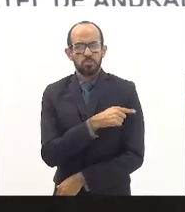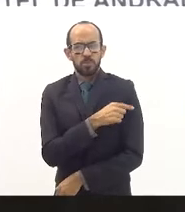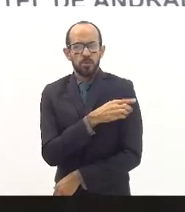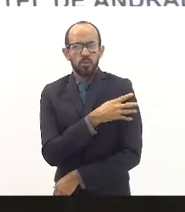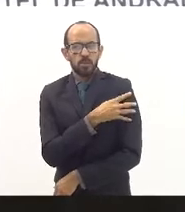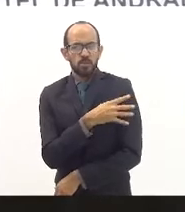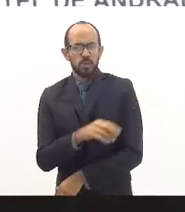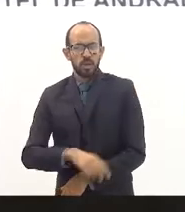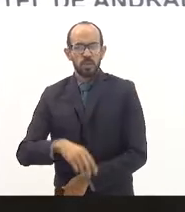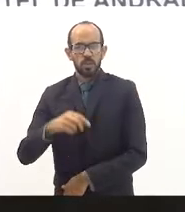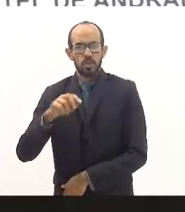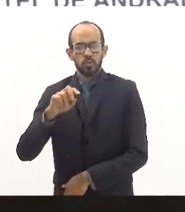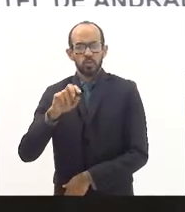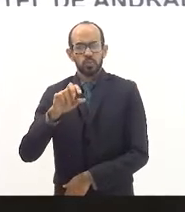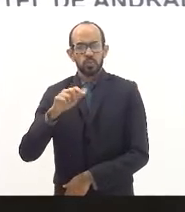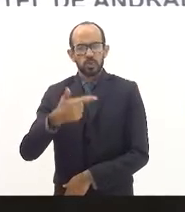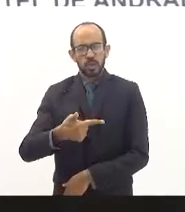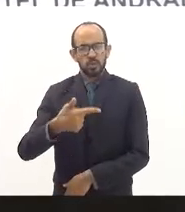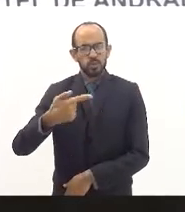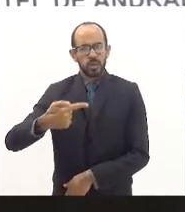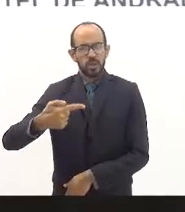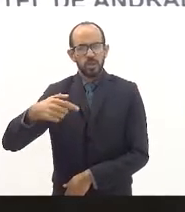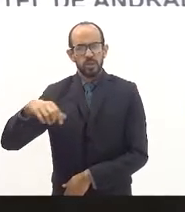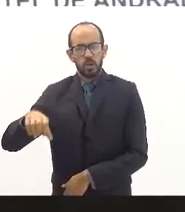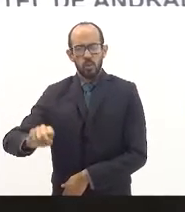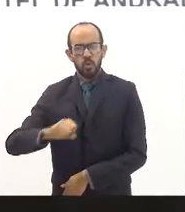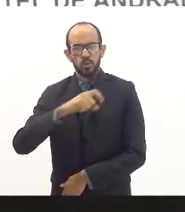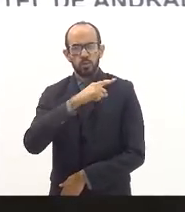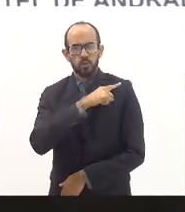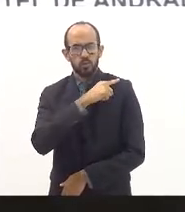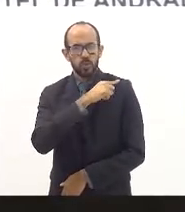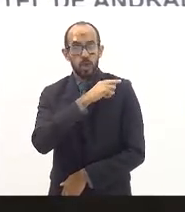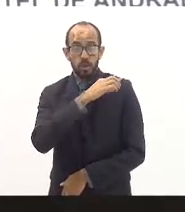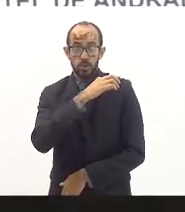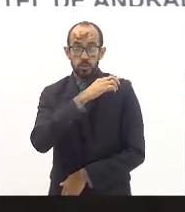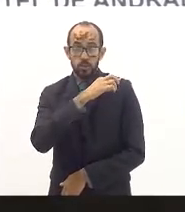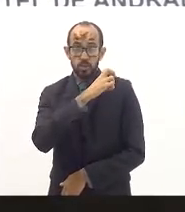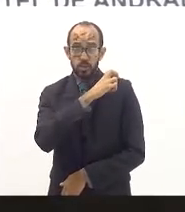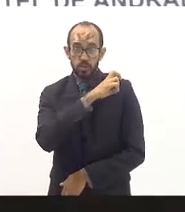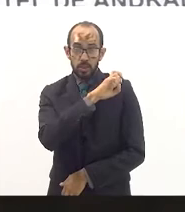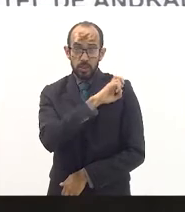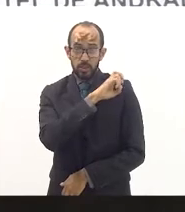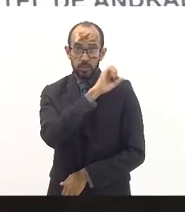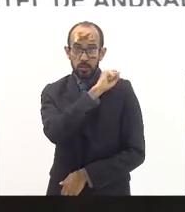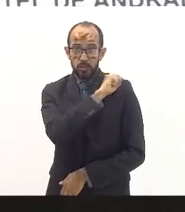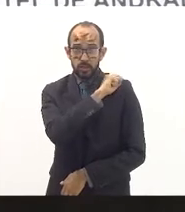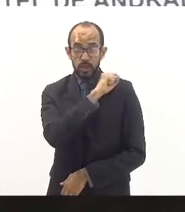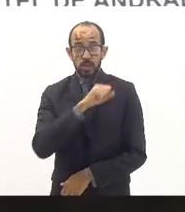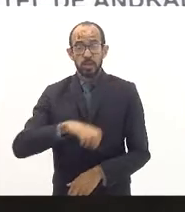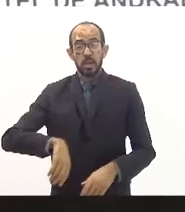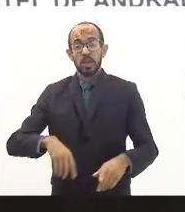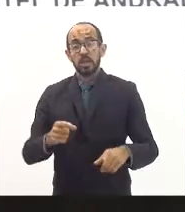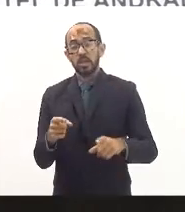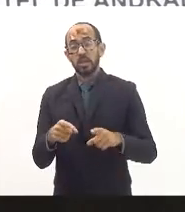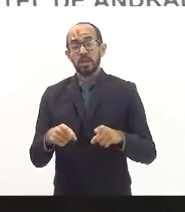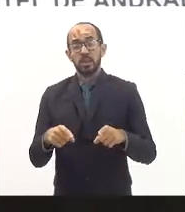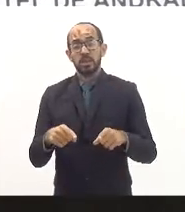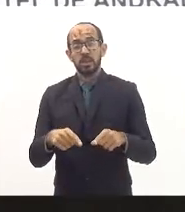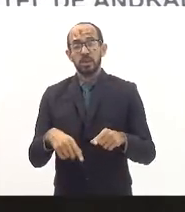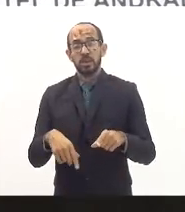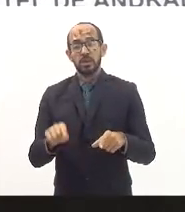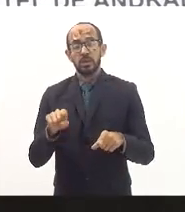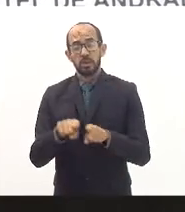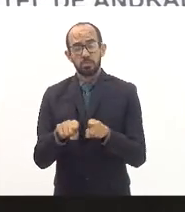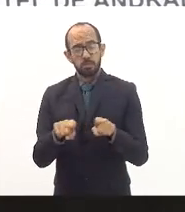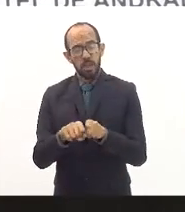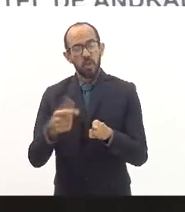278 escolas técnicas, 131 ginásios, colégios e escolas normais, o que exigiu também